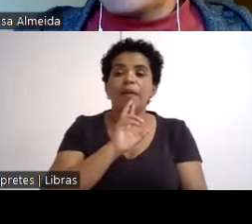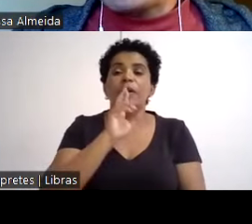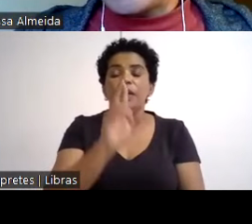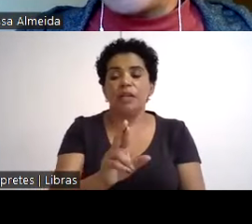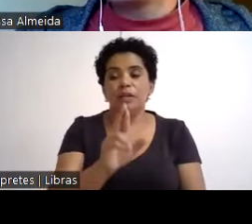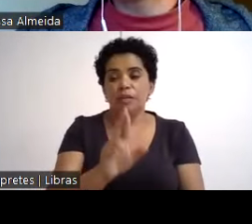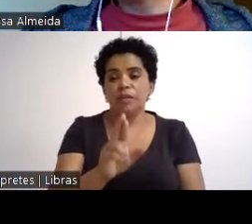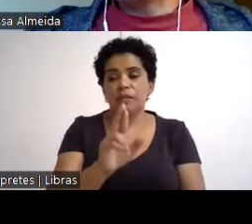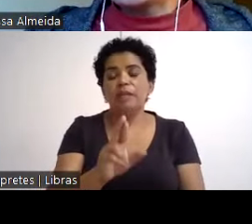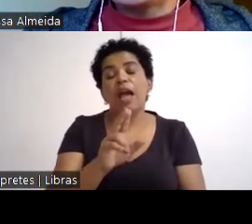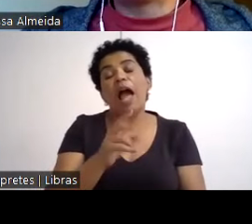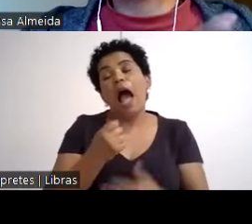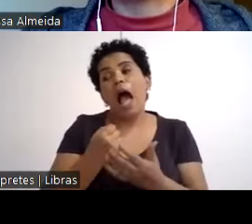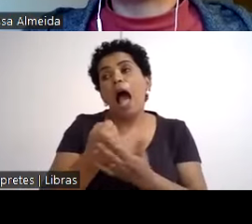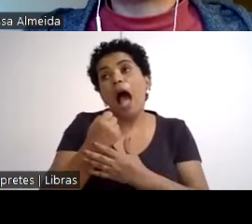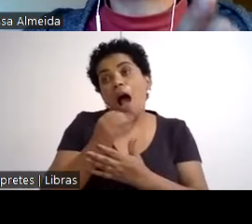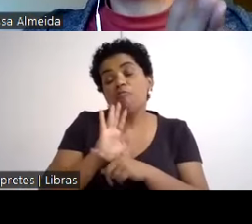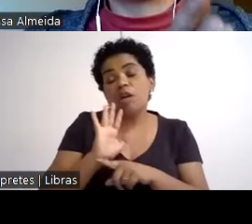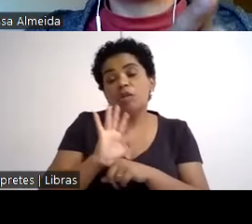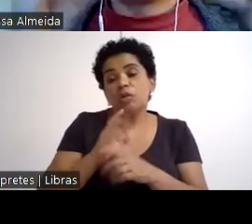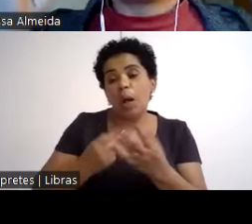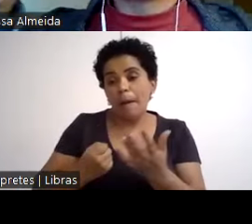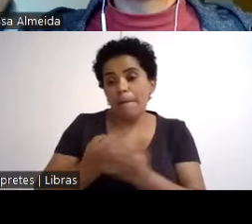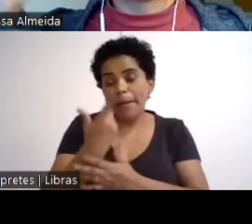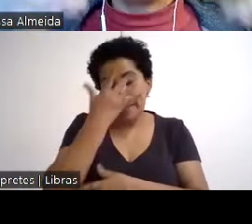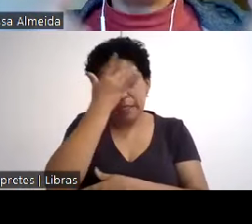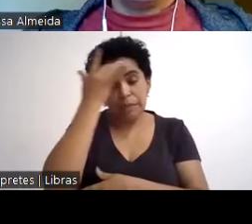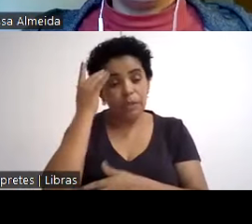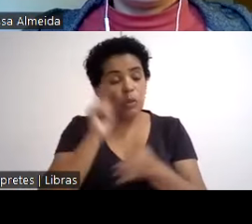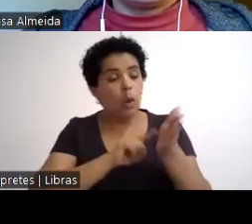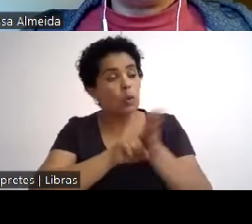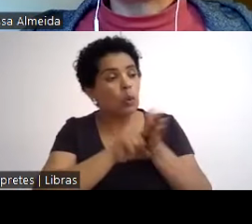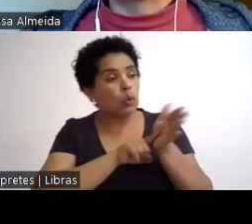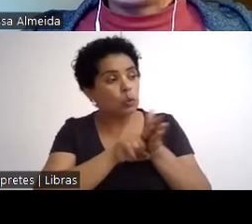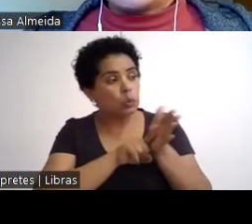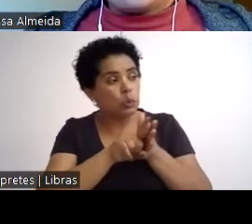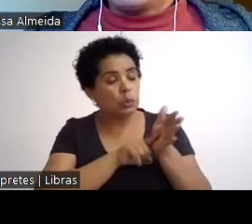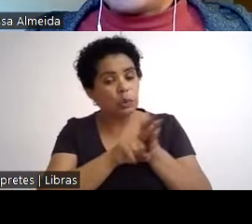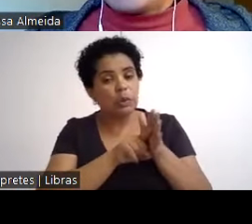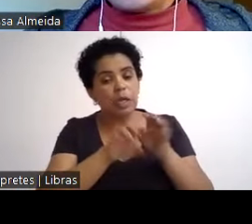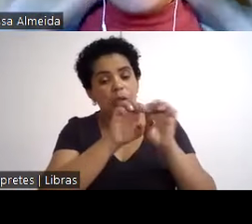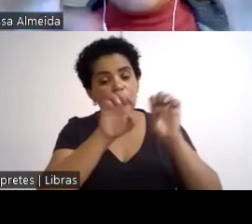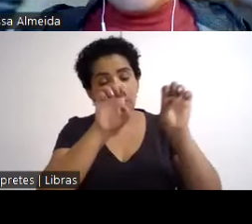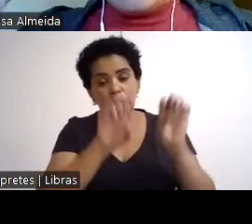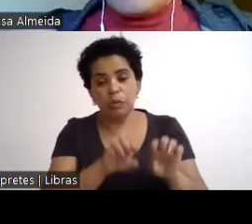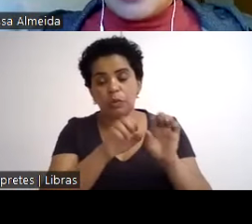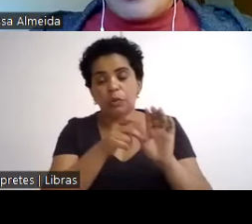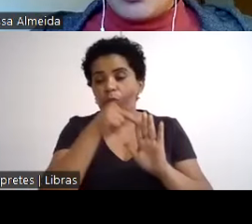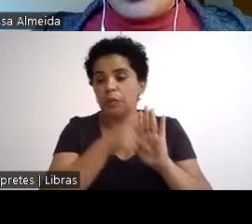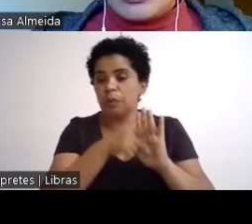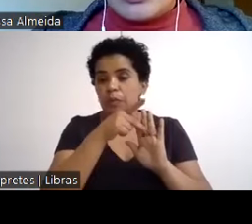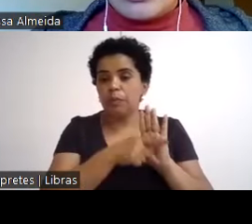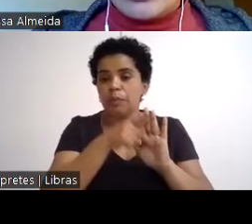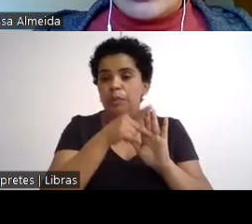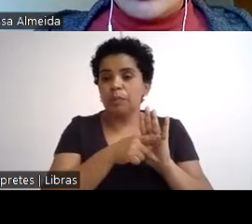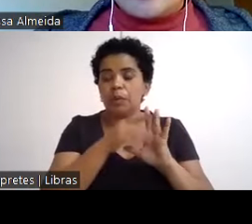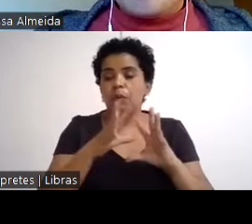serviu para pagar os consultores que fizeram a estruturação do plano, né? Fizeram